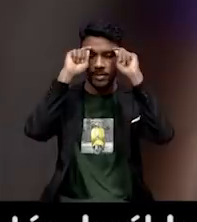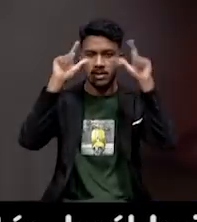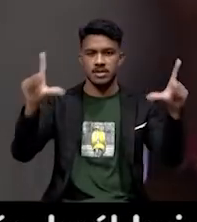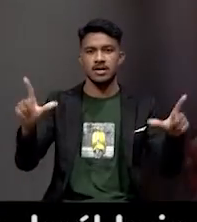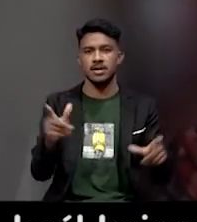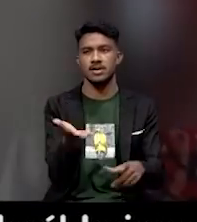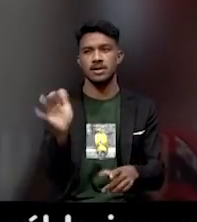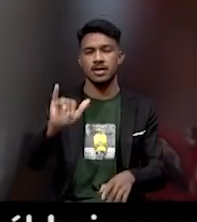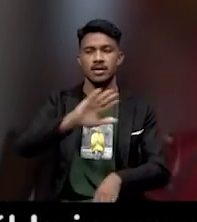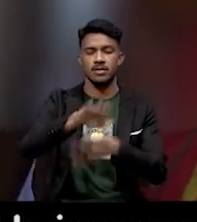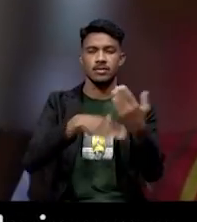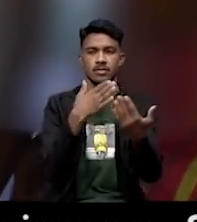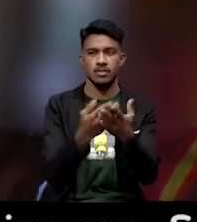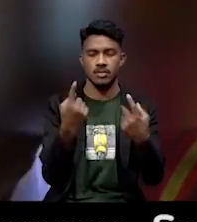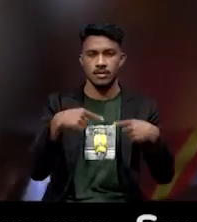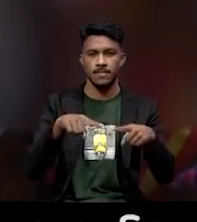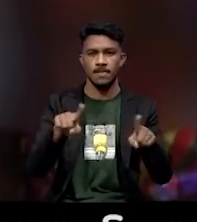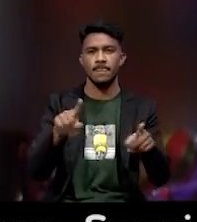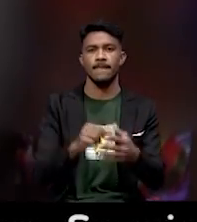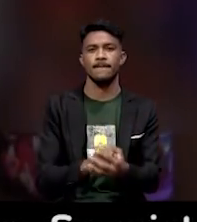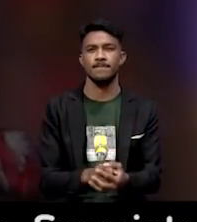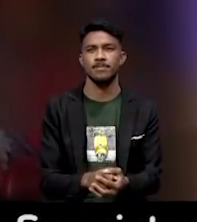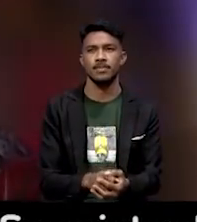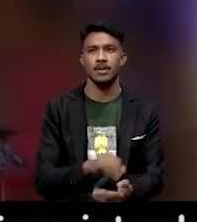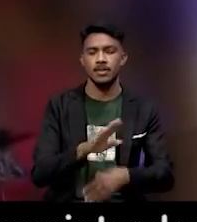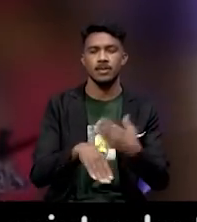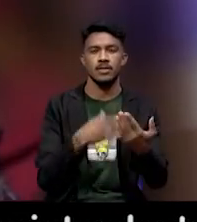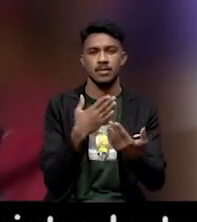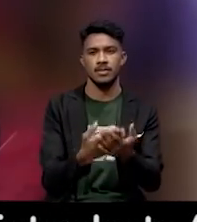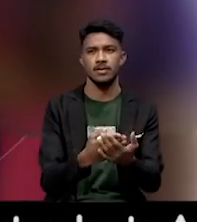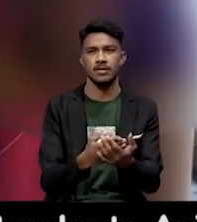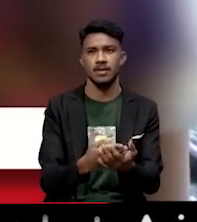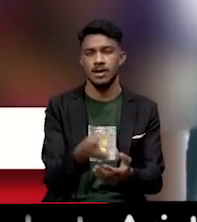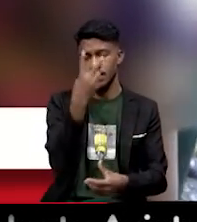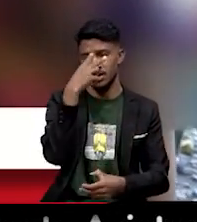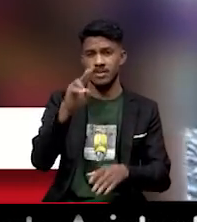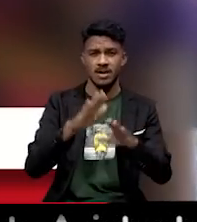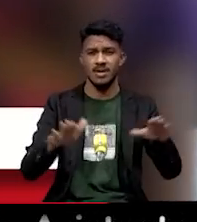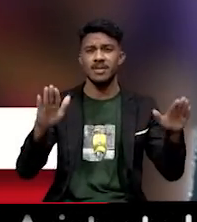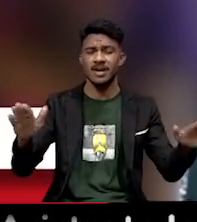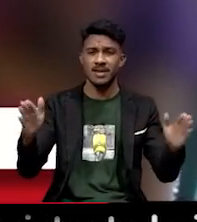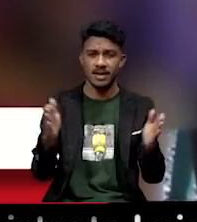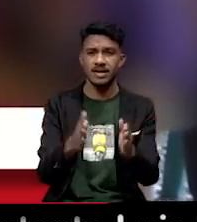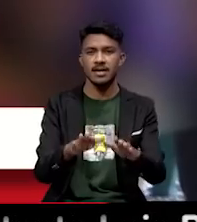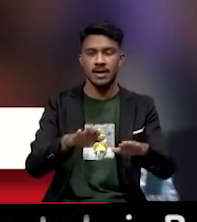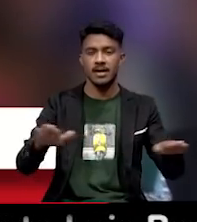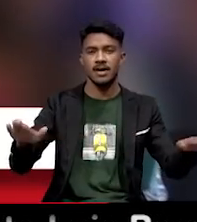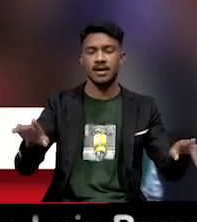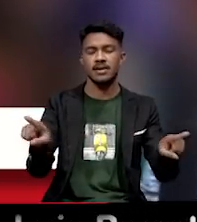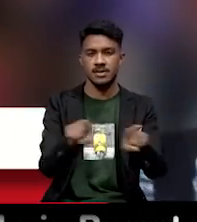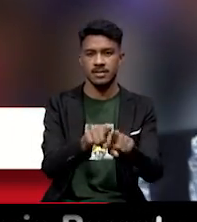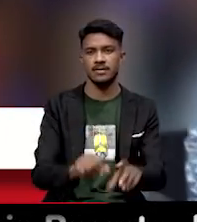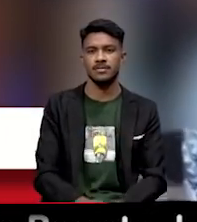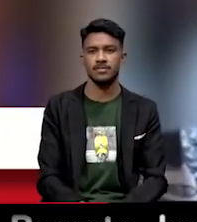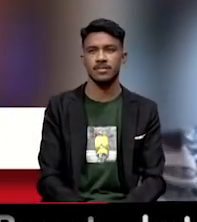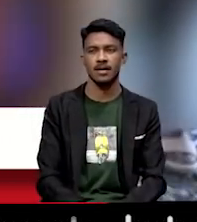In about visum. Visum. Reba. Reba, labar ki kena sene. Ne,